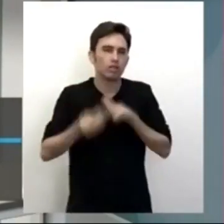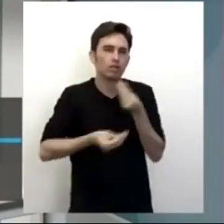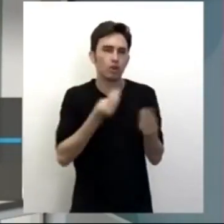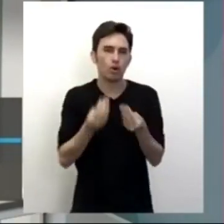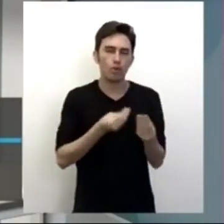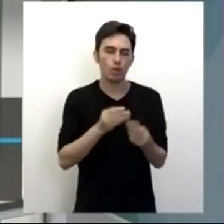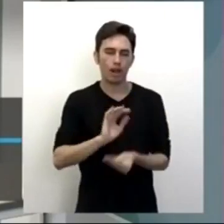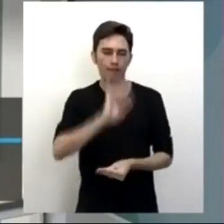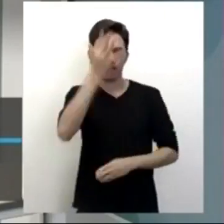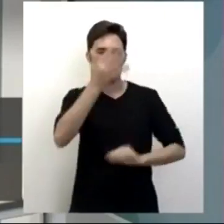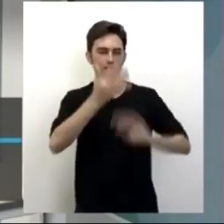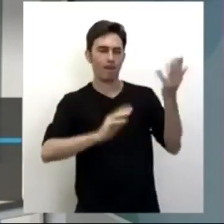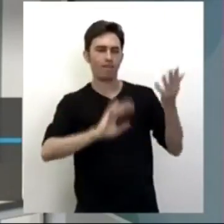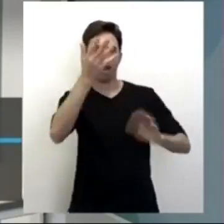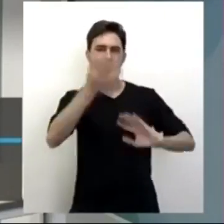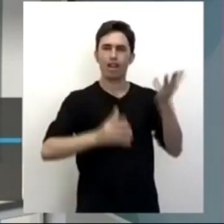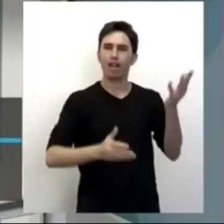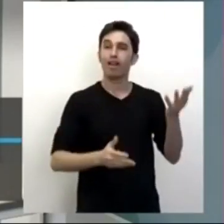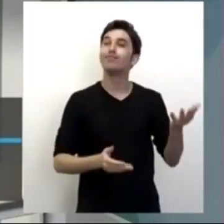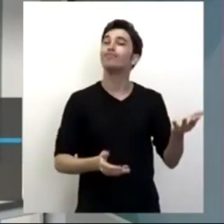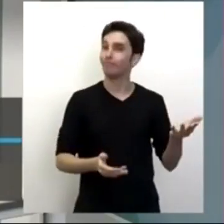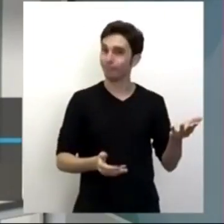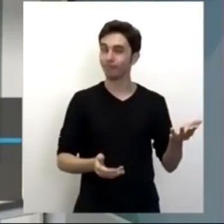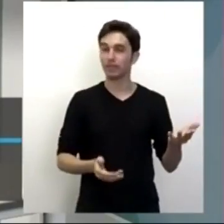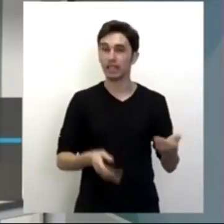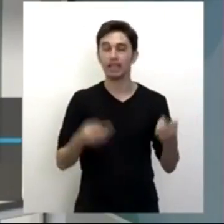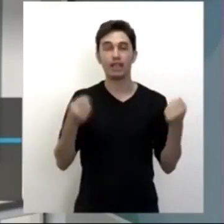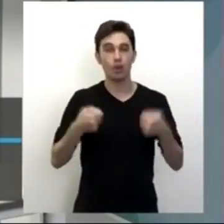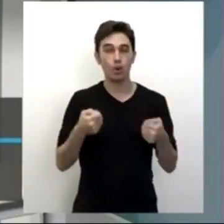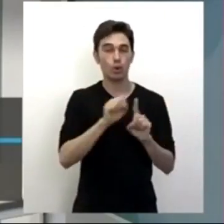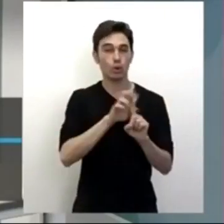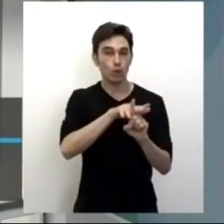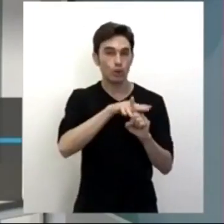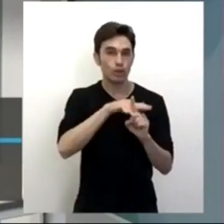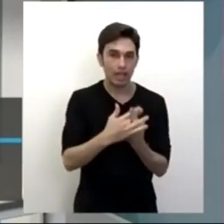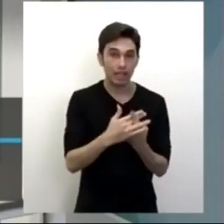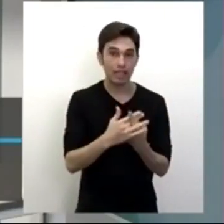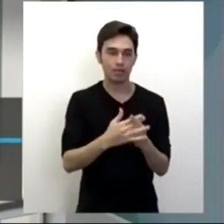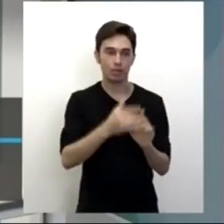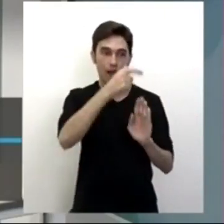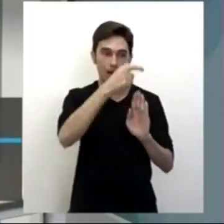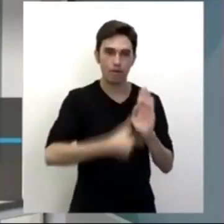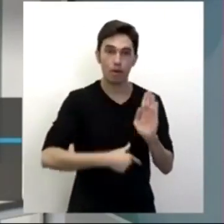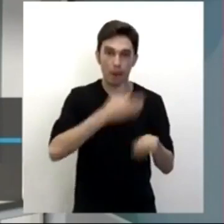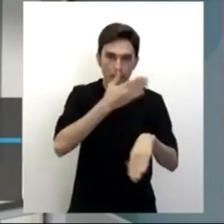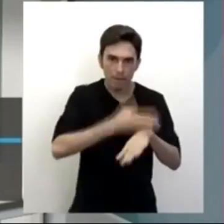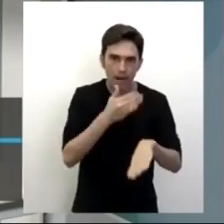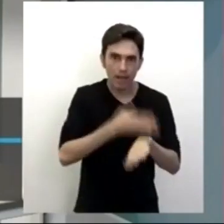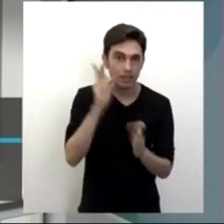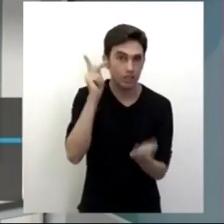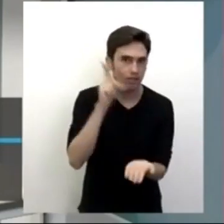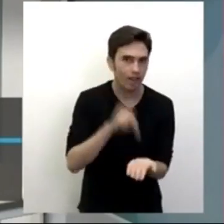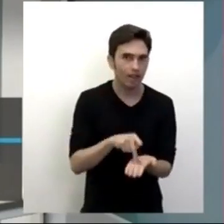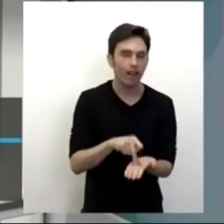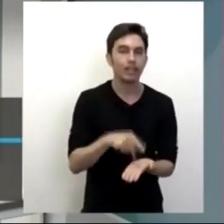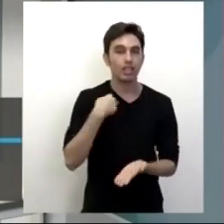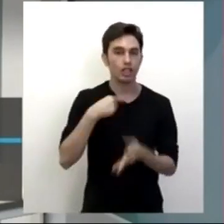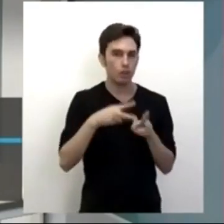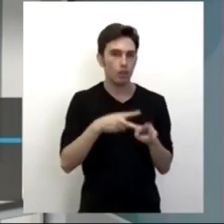eles aconteceram. Então, o socialismo, né, na sua forma real, na sua forma prática, né, nós podemos ver aí